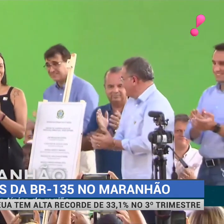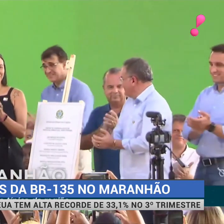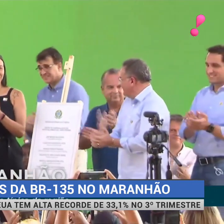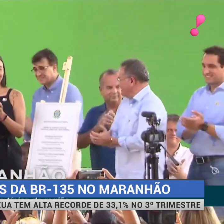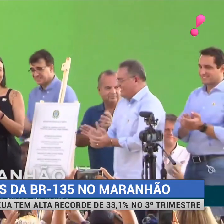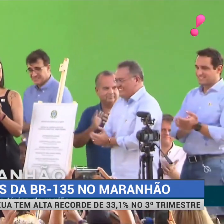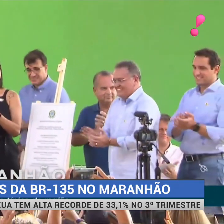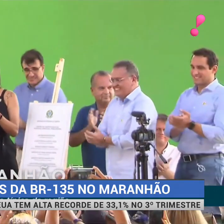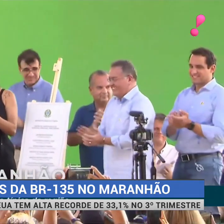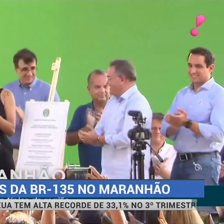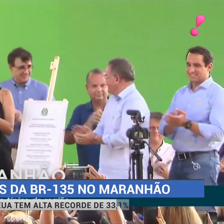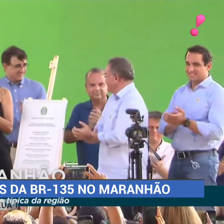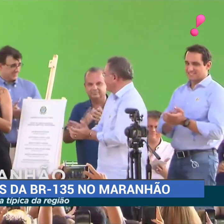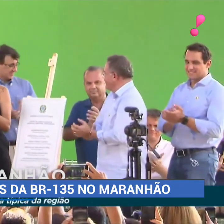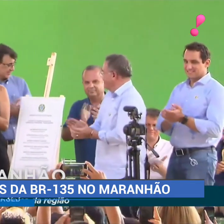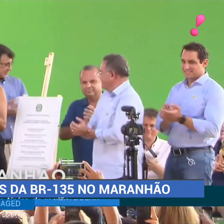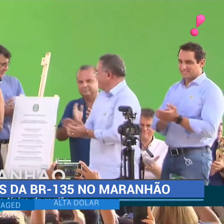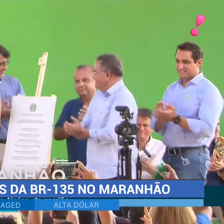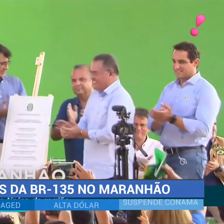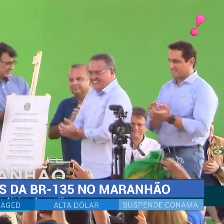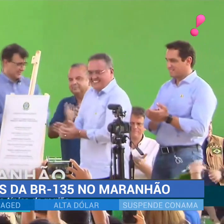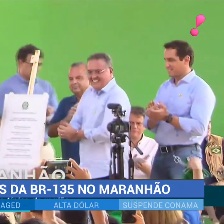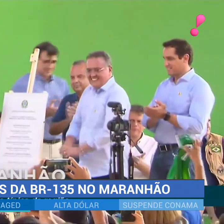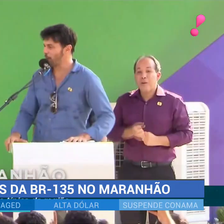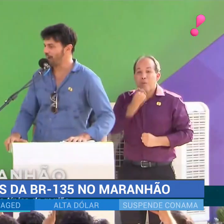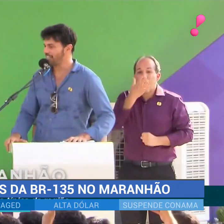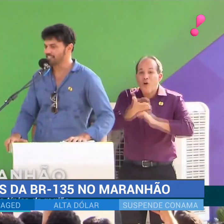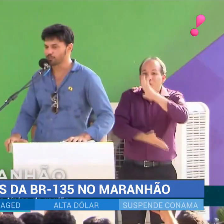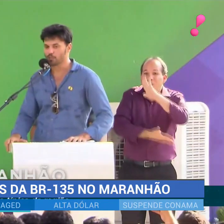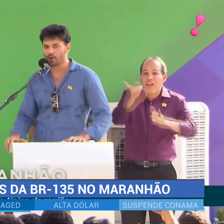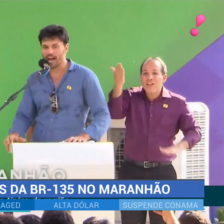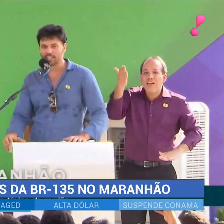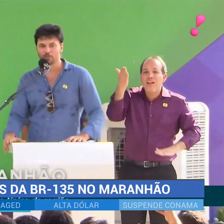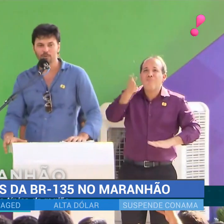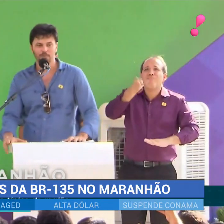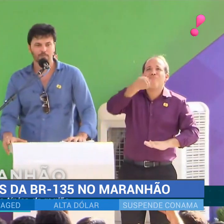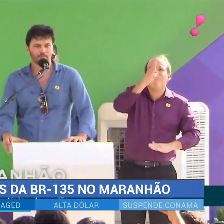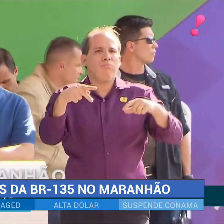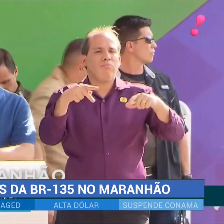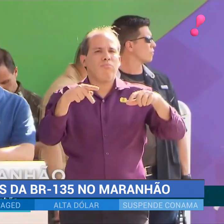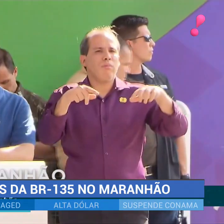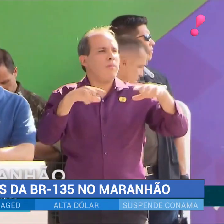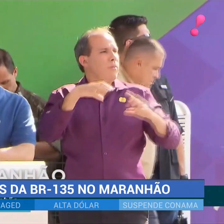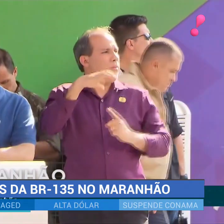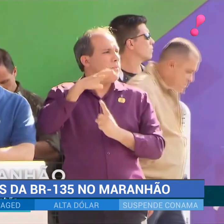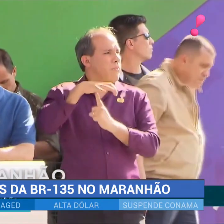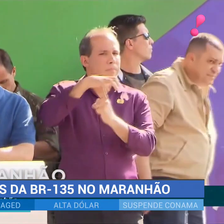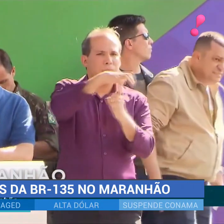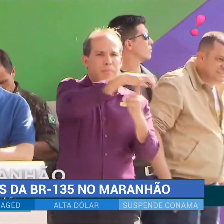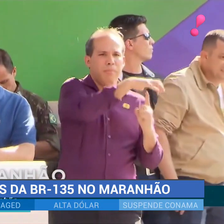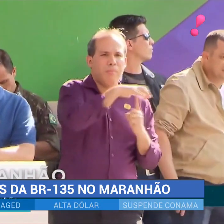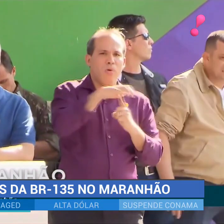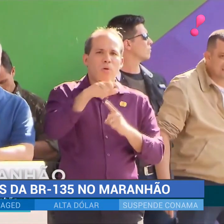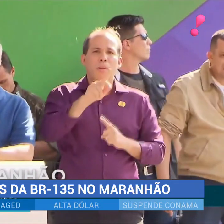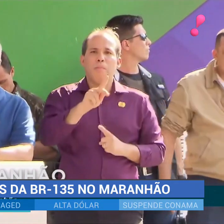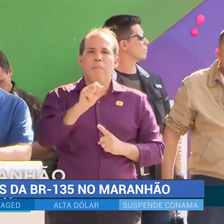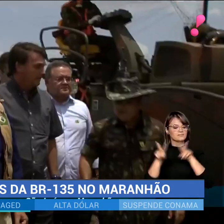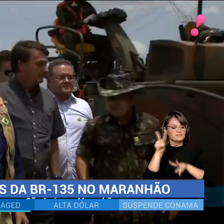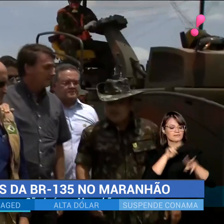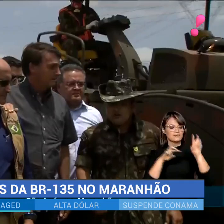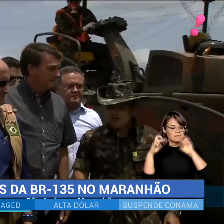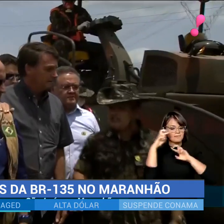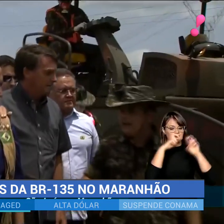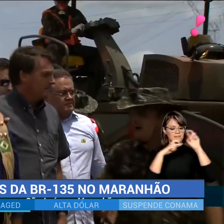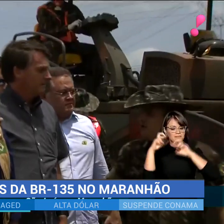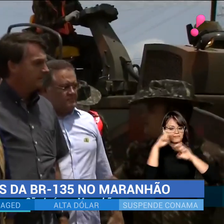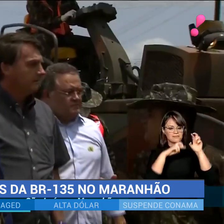A visita do presidente contou com a presença dos ministros Fábio Faria, das Comunicações, Rogério Marinho, do Desenvolvimento Regional,